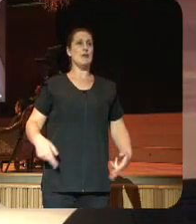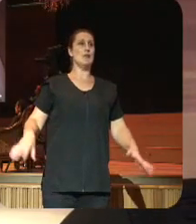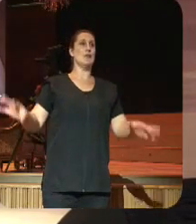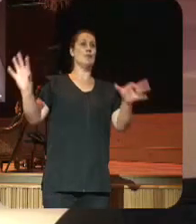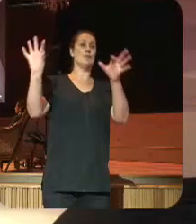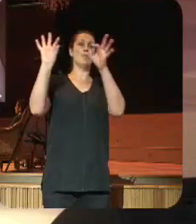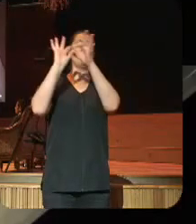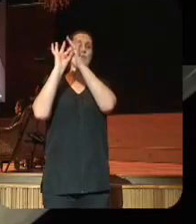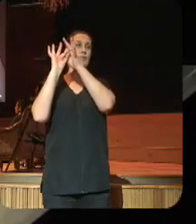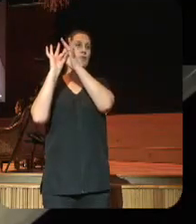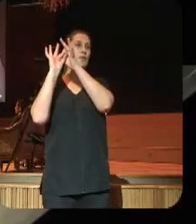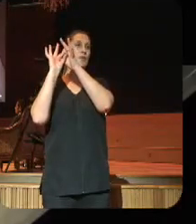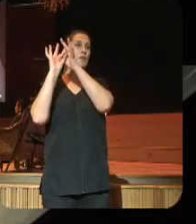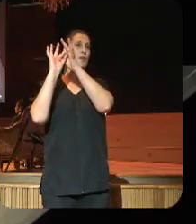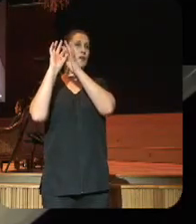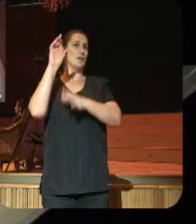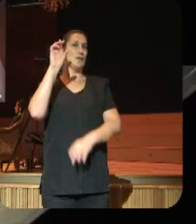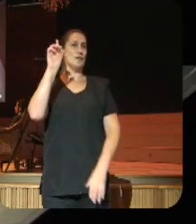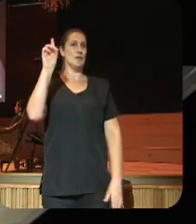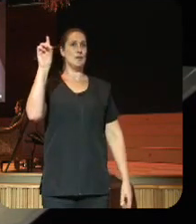com o Criador.